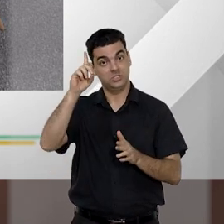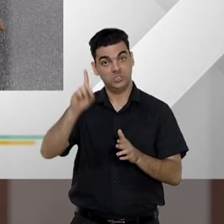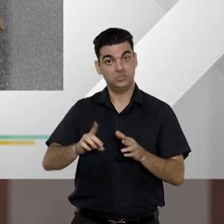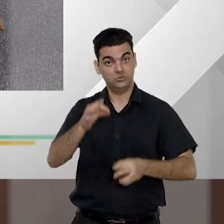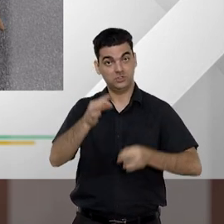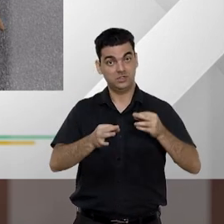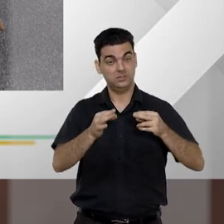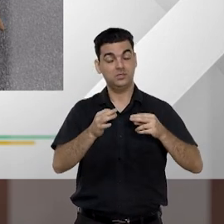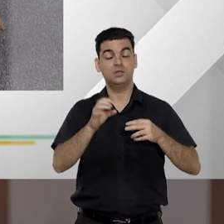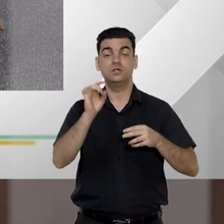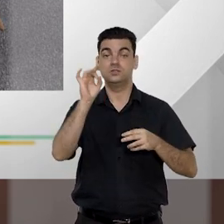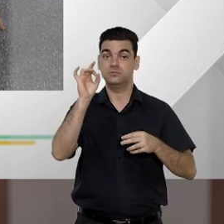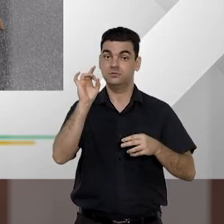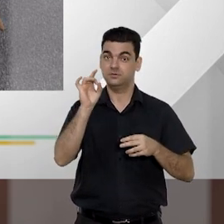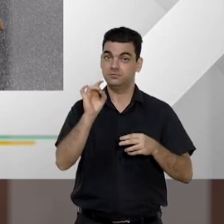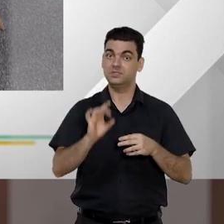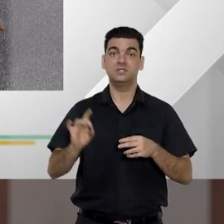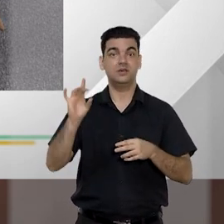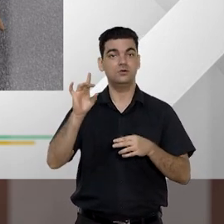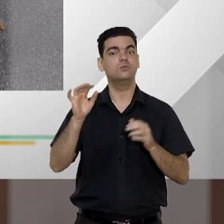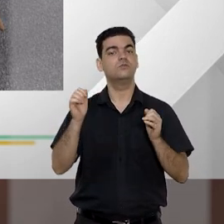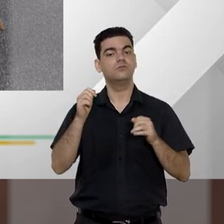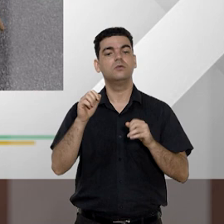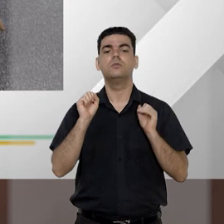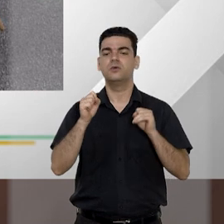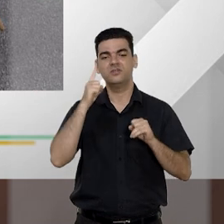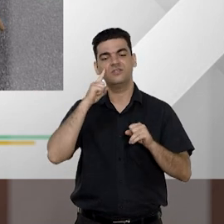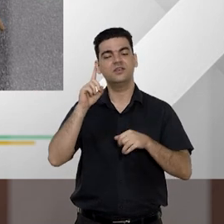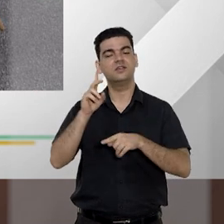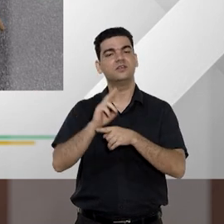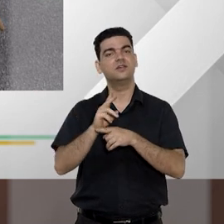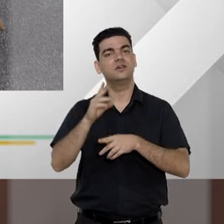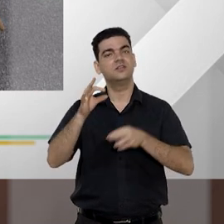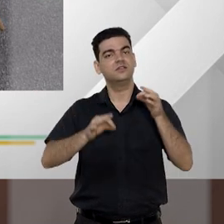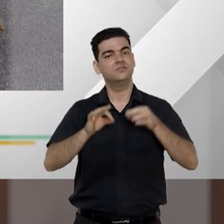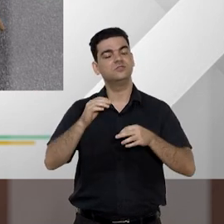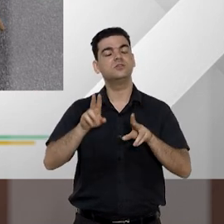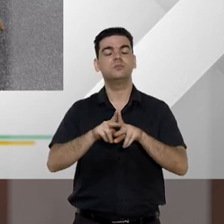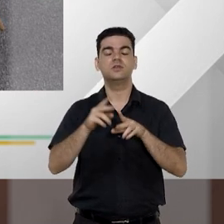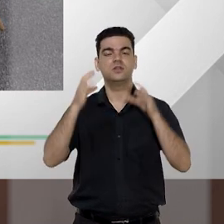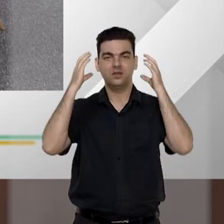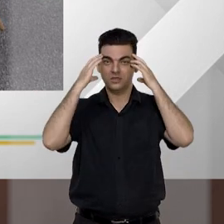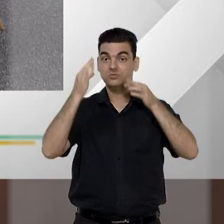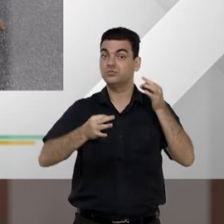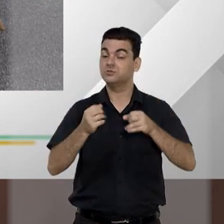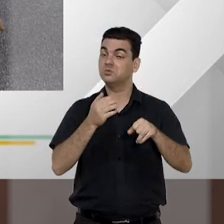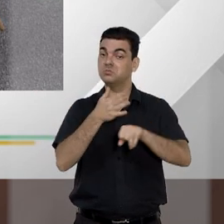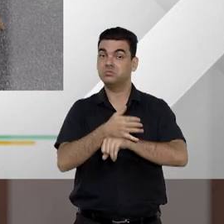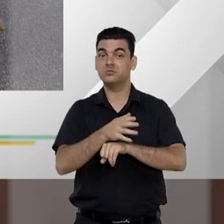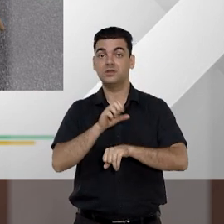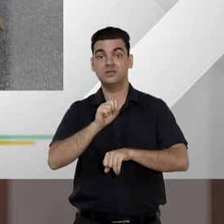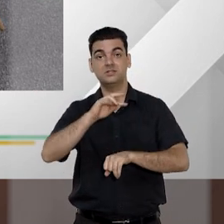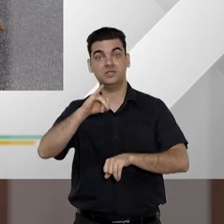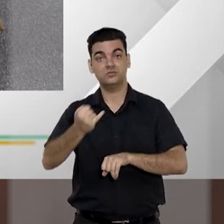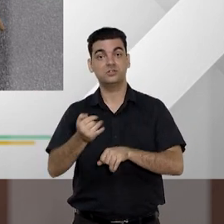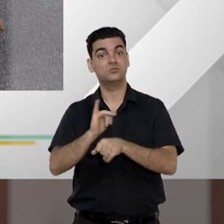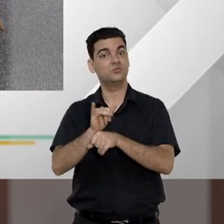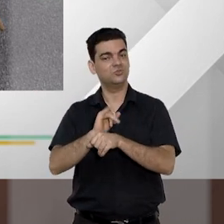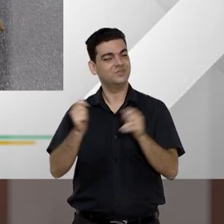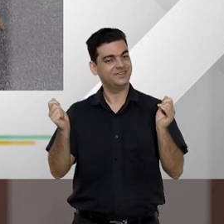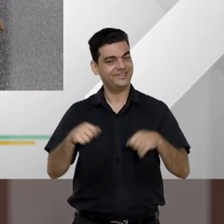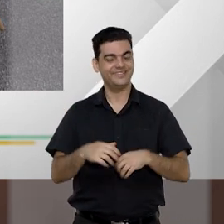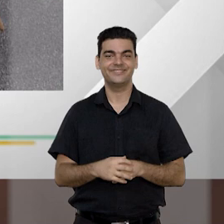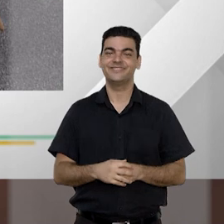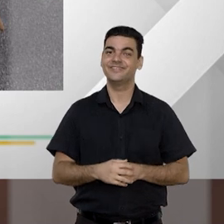da série do Entender Direito Juizados Especiais, basta acompanhar a programação da TV Justiça e da Rádio Justiça e acessar o canal